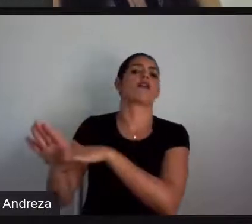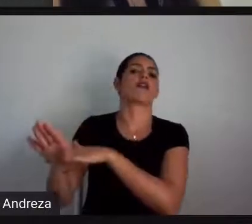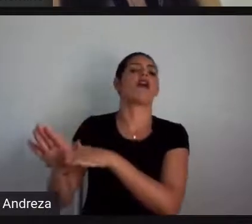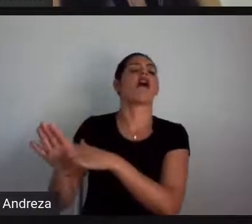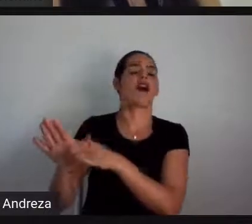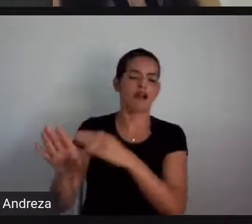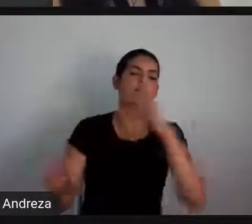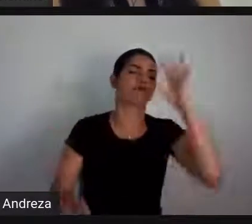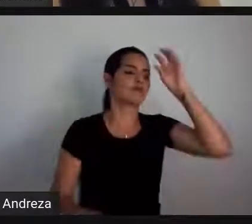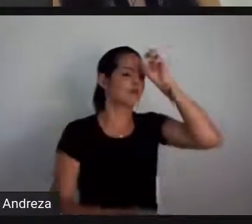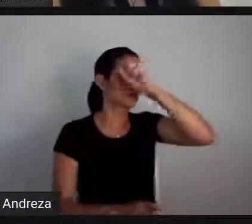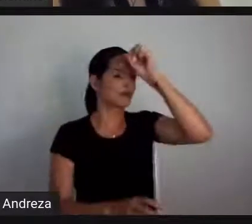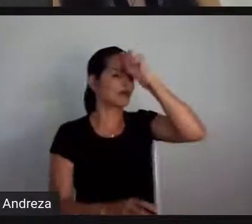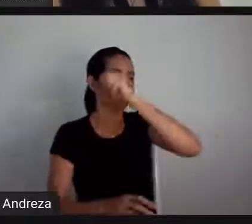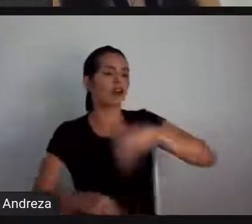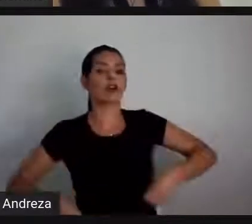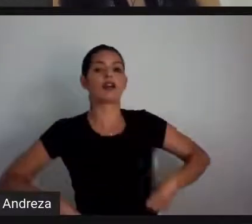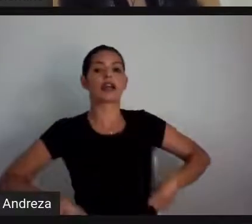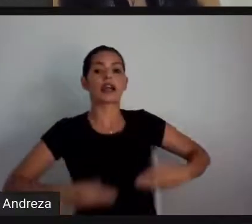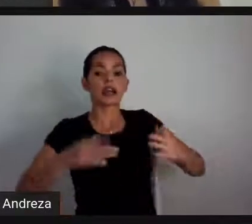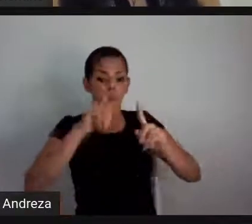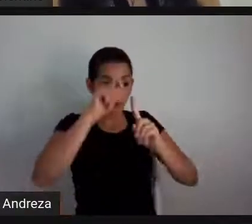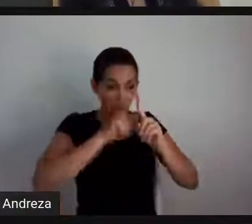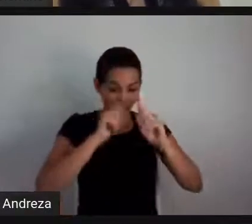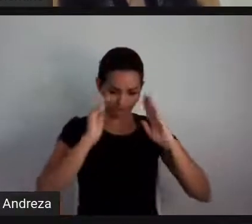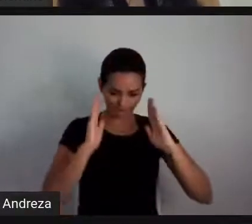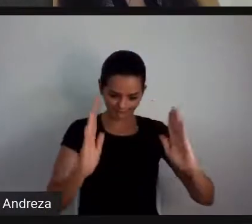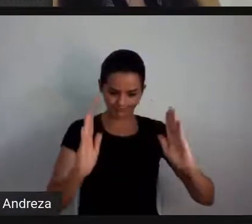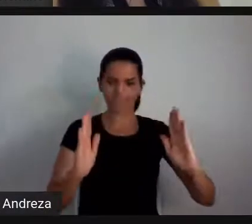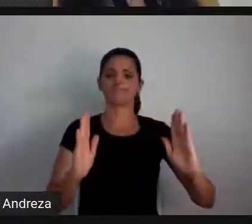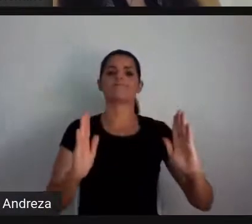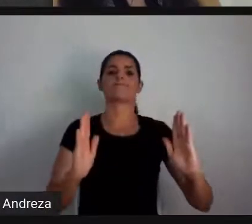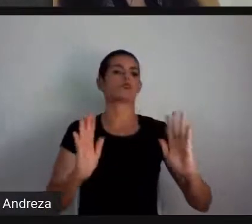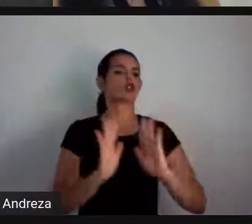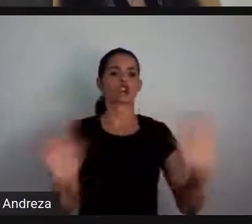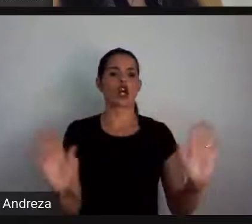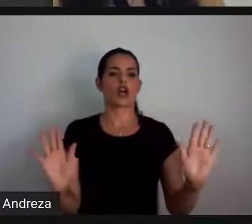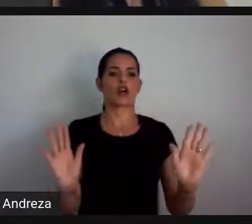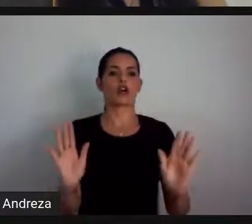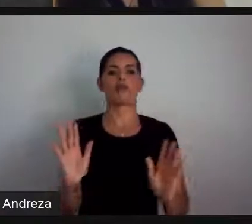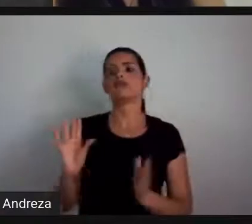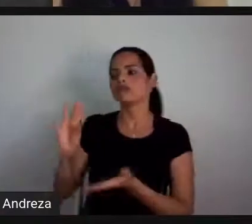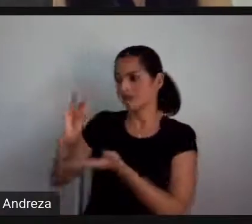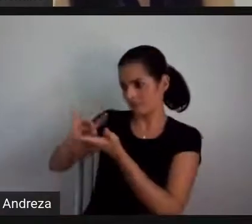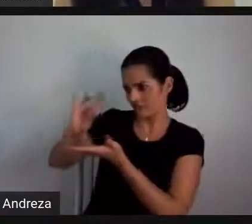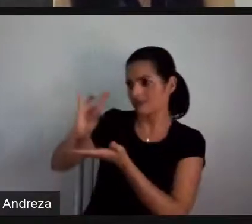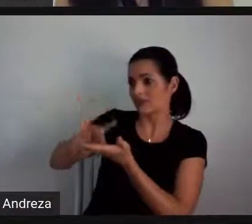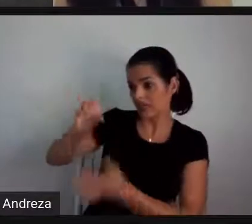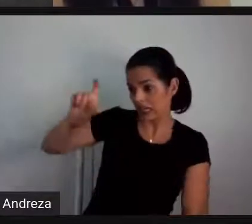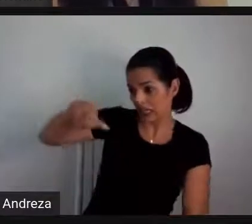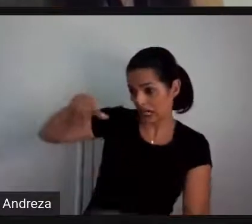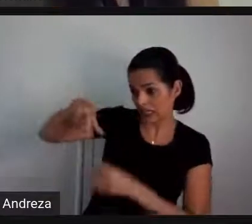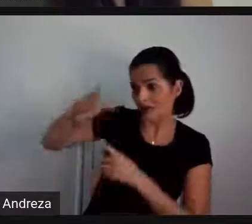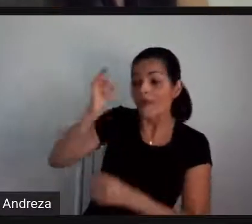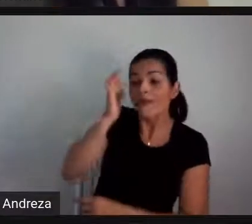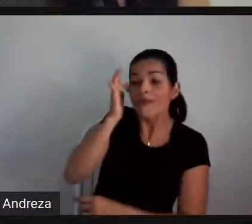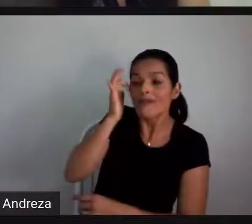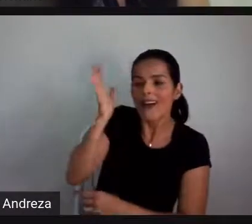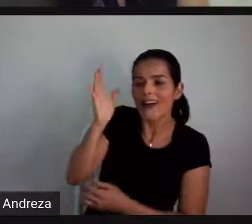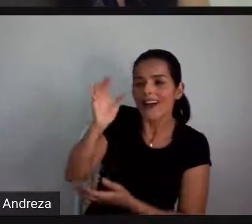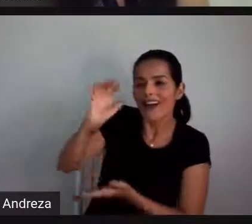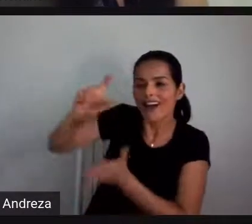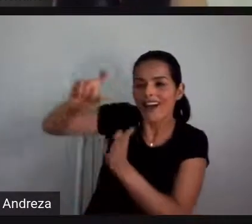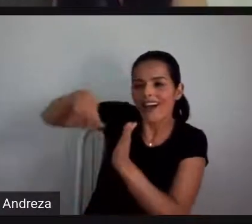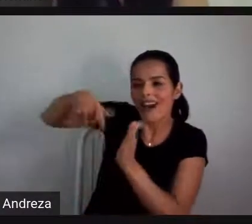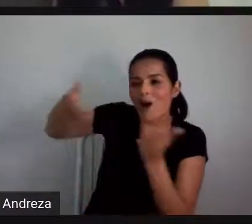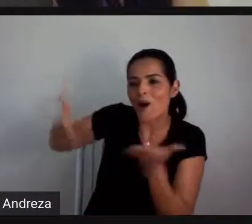lidar com o gasto daquele mês, sabe? É verdade, porque o cartão, ele facilita muito a vida, né? Só que ele nos